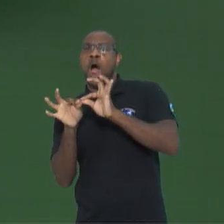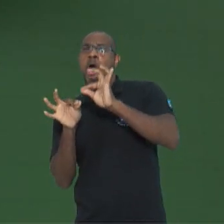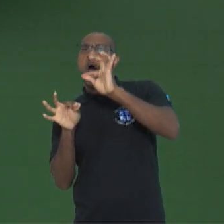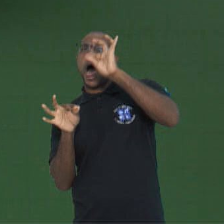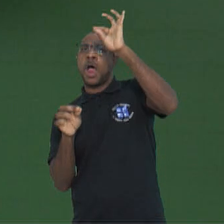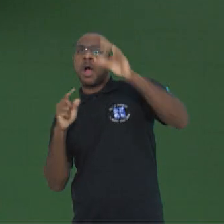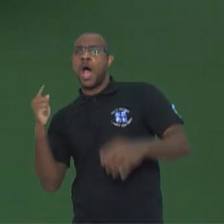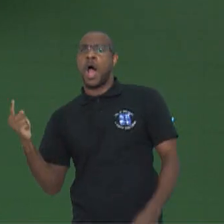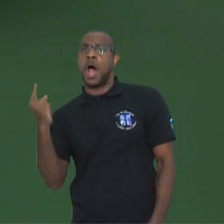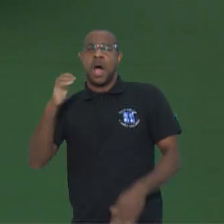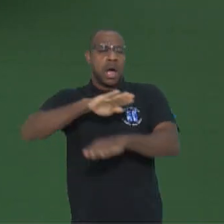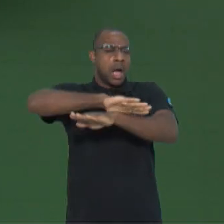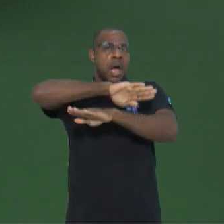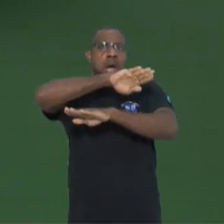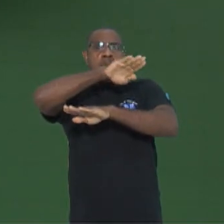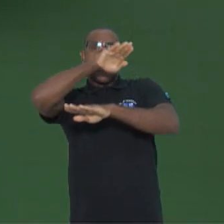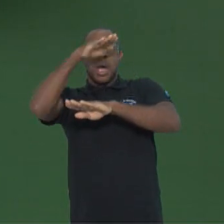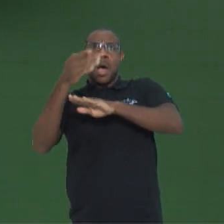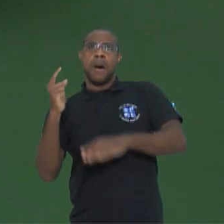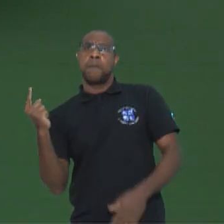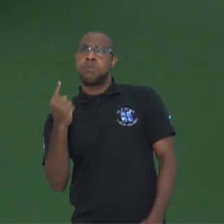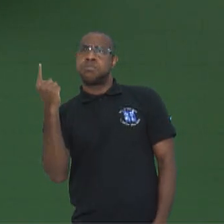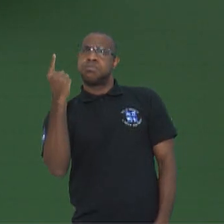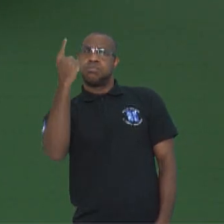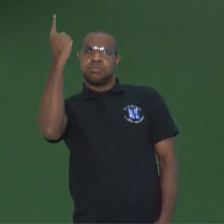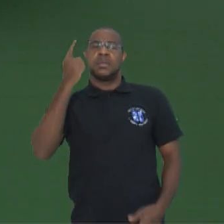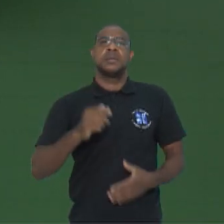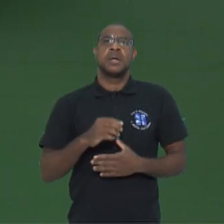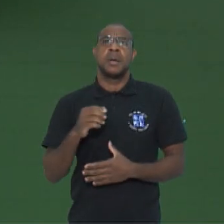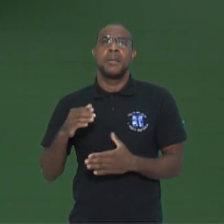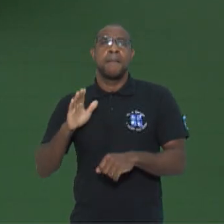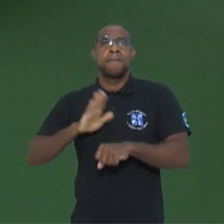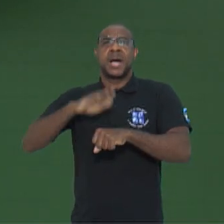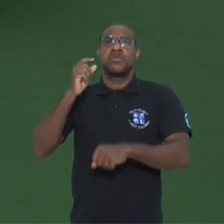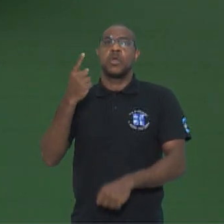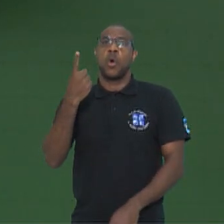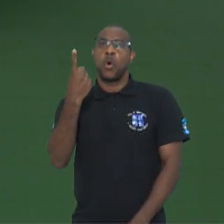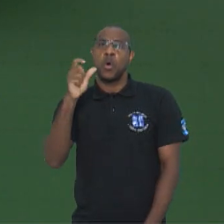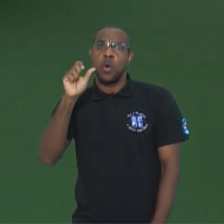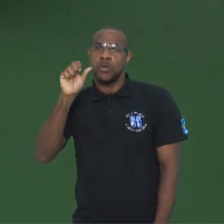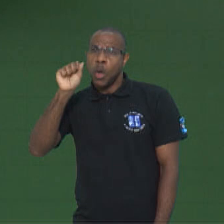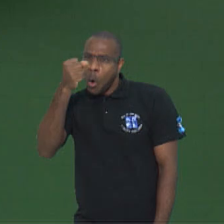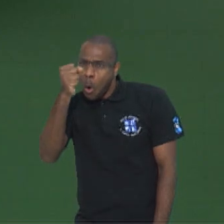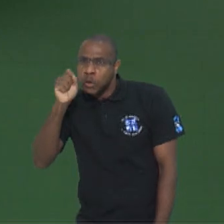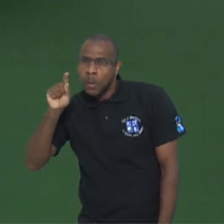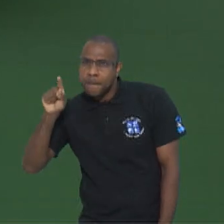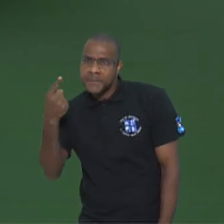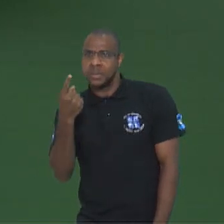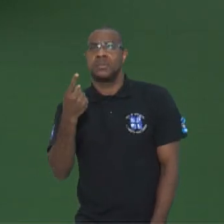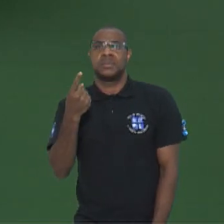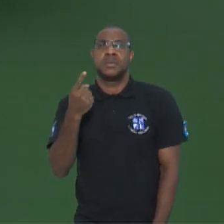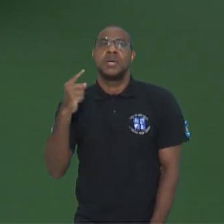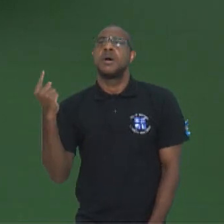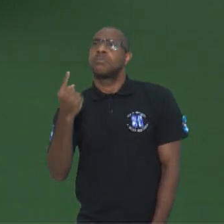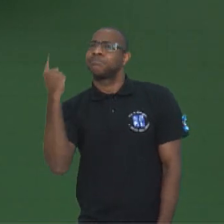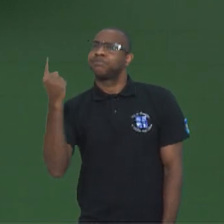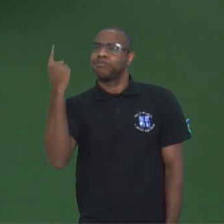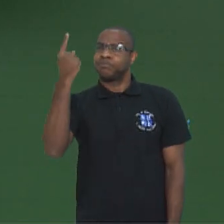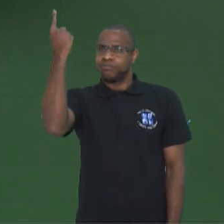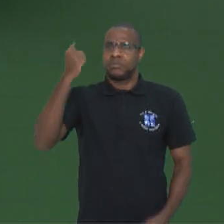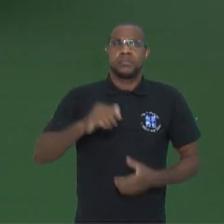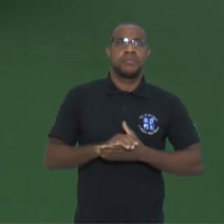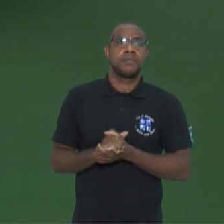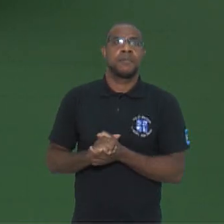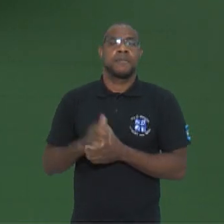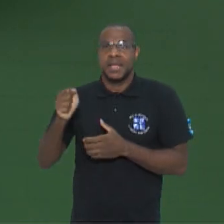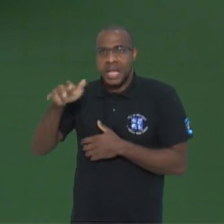planeta, passando inclusive de 8.000 metros, né? Várias montanhas que têm acima de 8.000 metros nessa